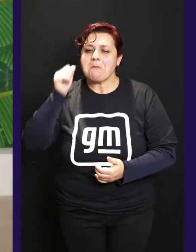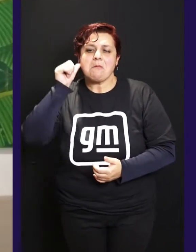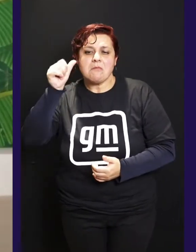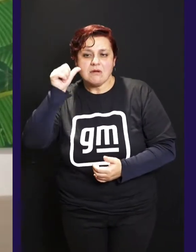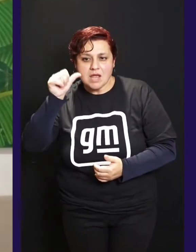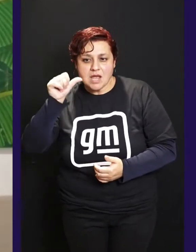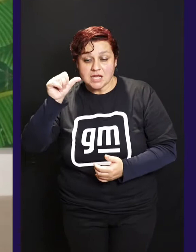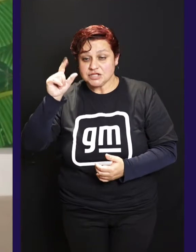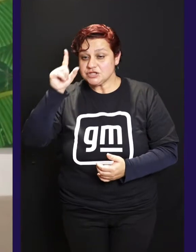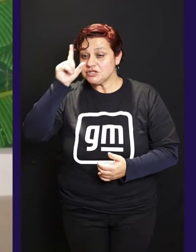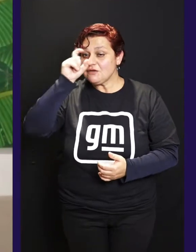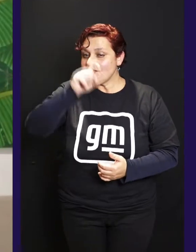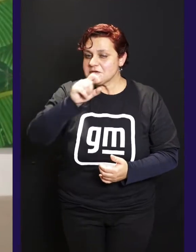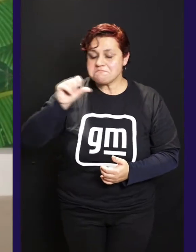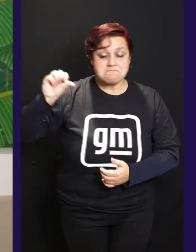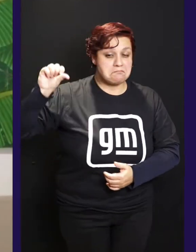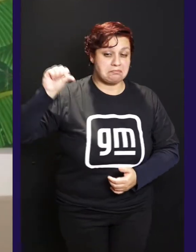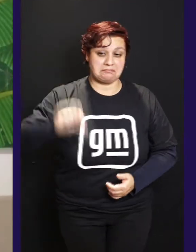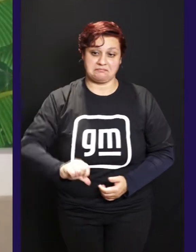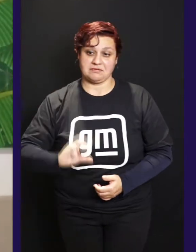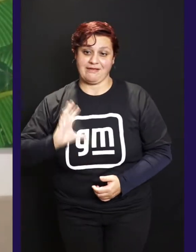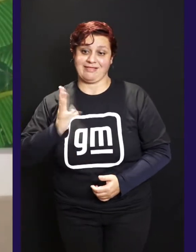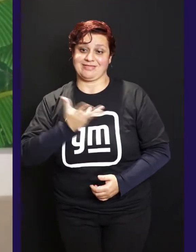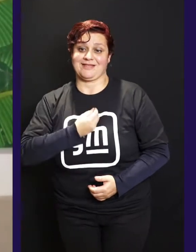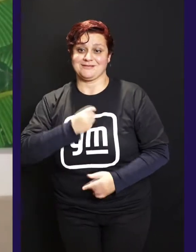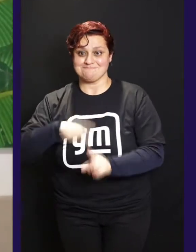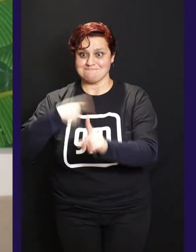para uma mulher trans, para uma mulher negra.